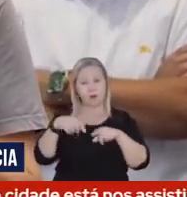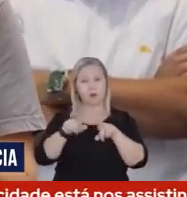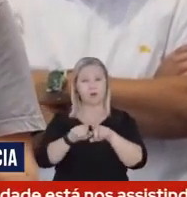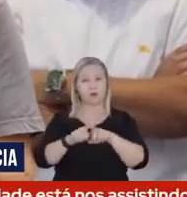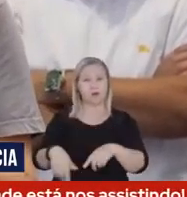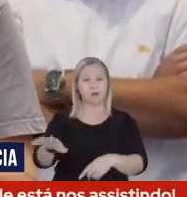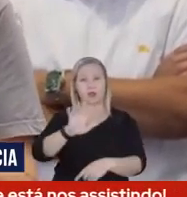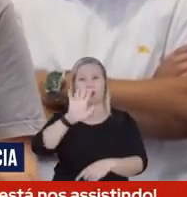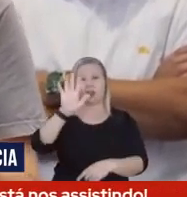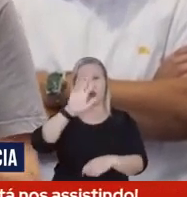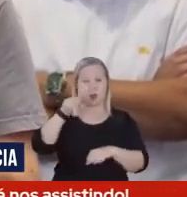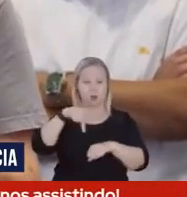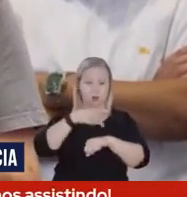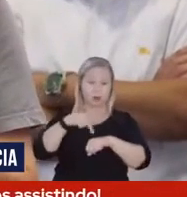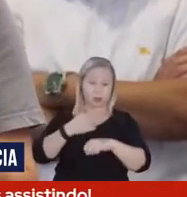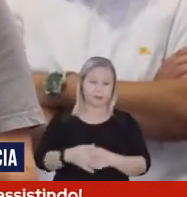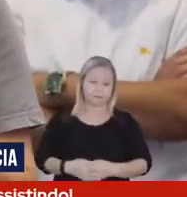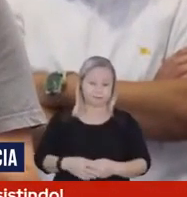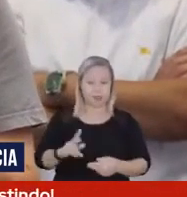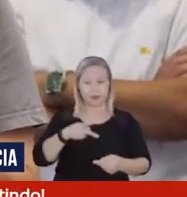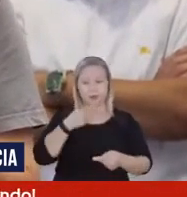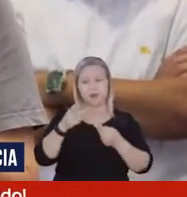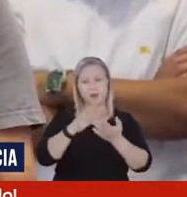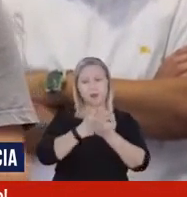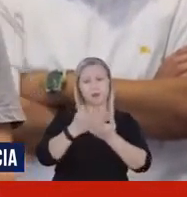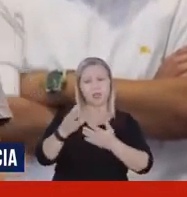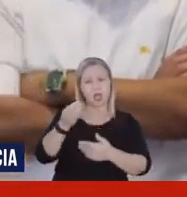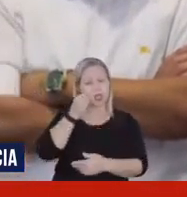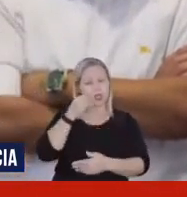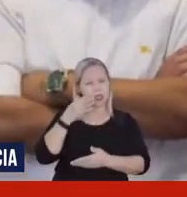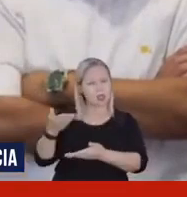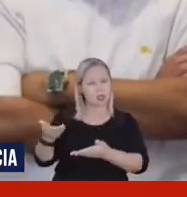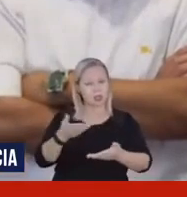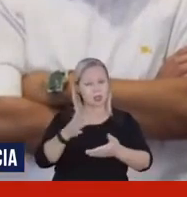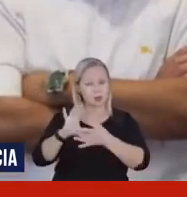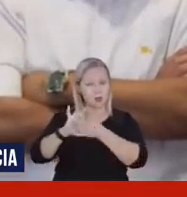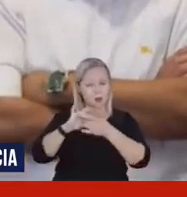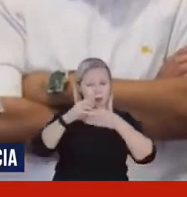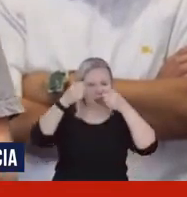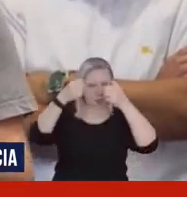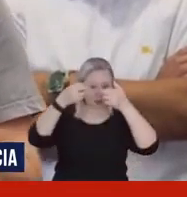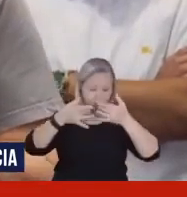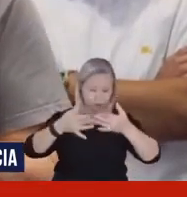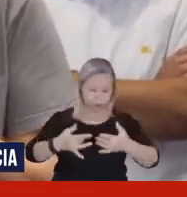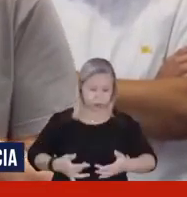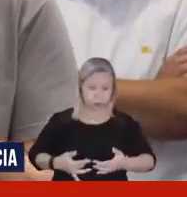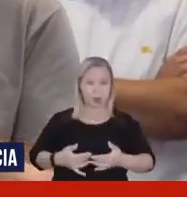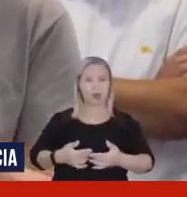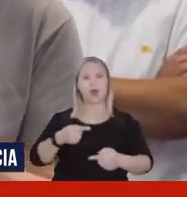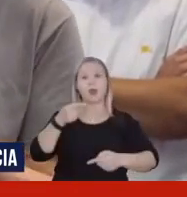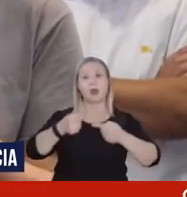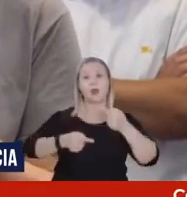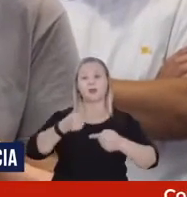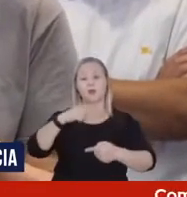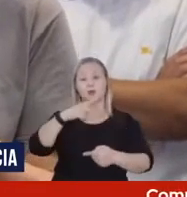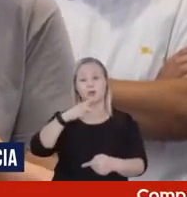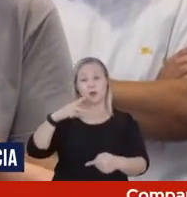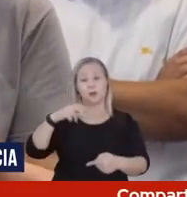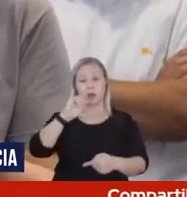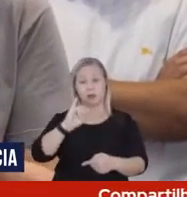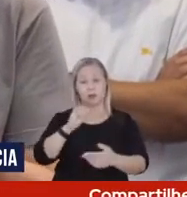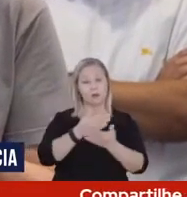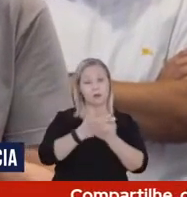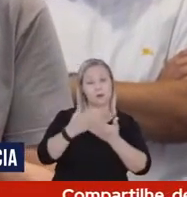mais inicial, de tentar trazer esse contexto para a gente discutir o PPI a partir desse contexto. Sem a gente entender